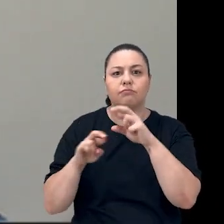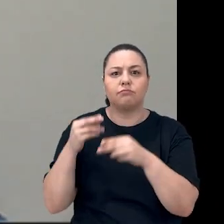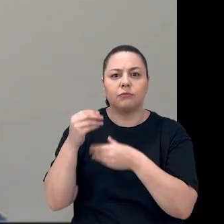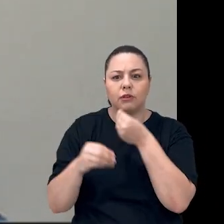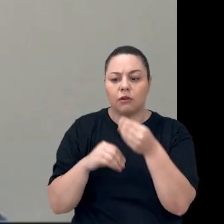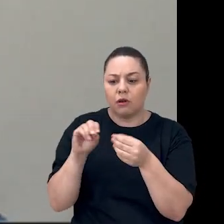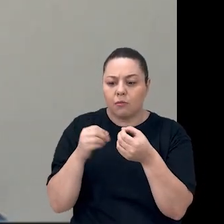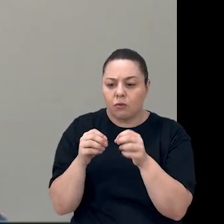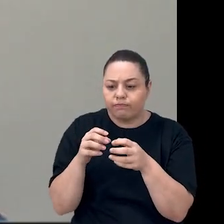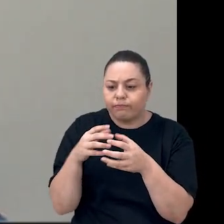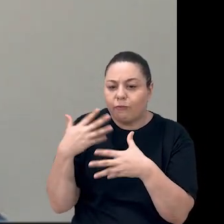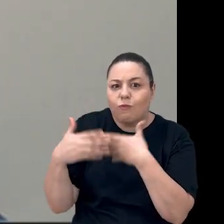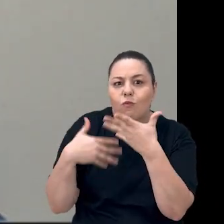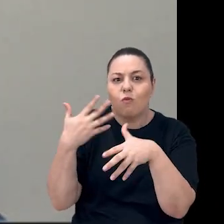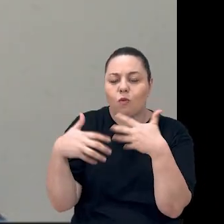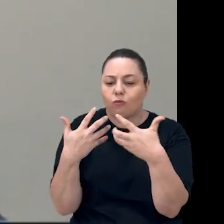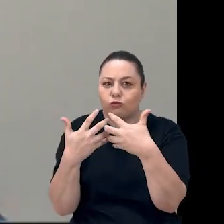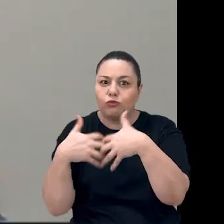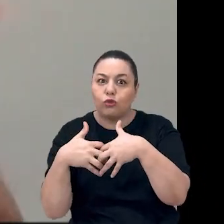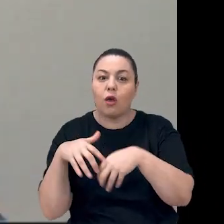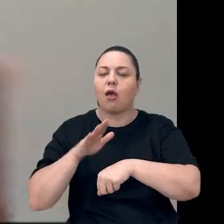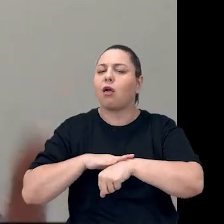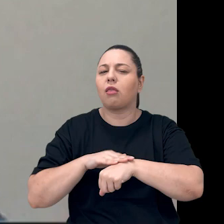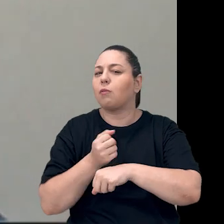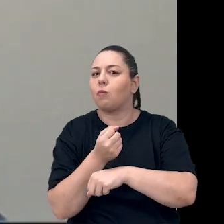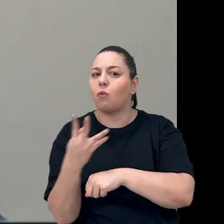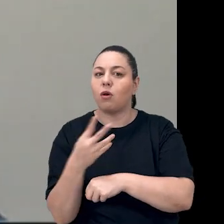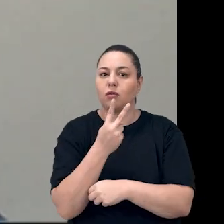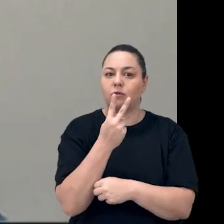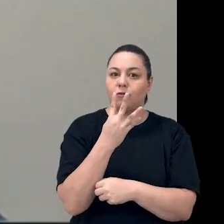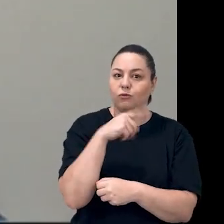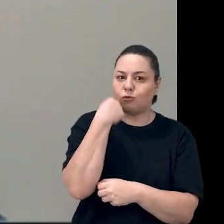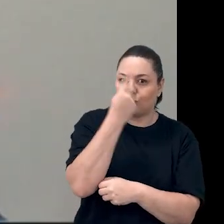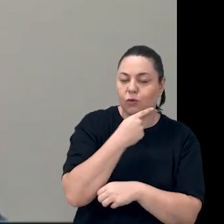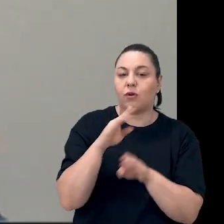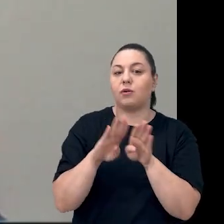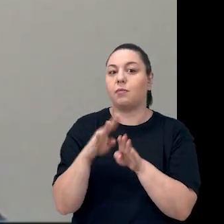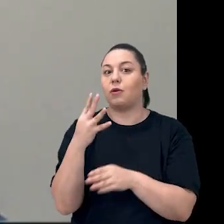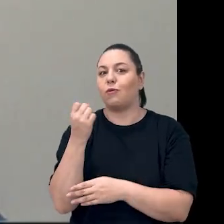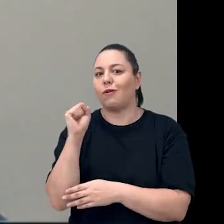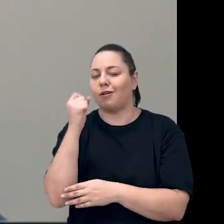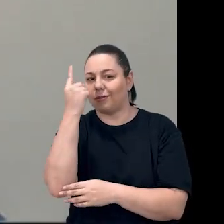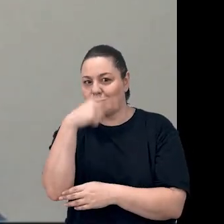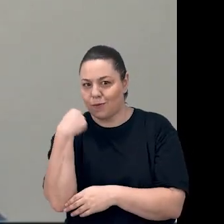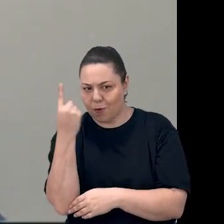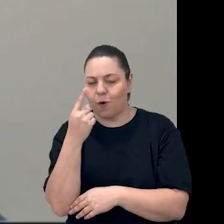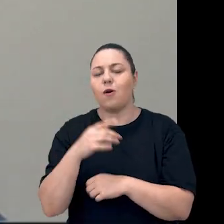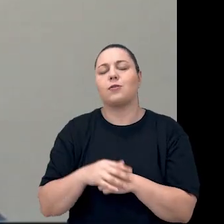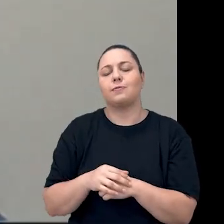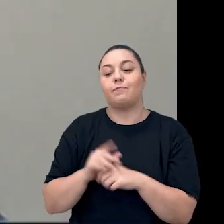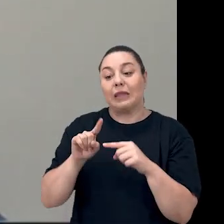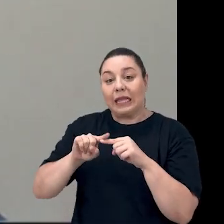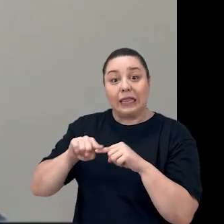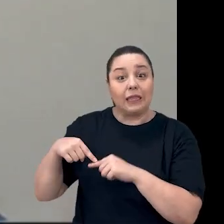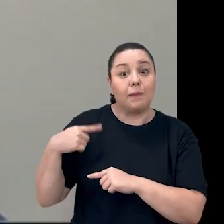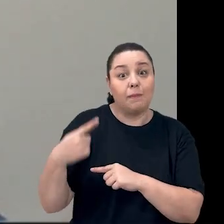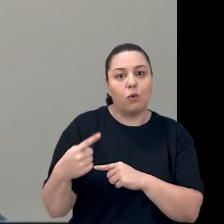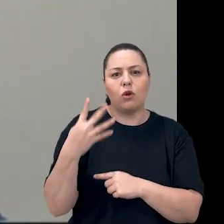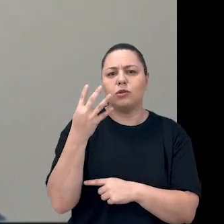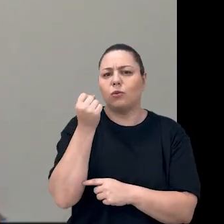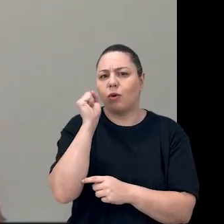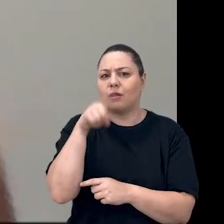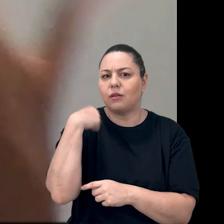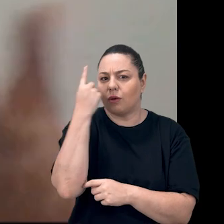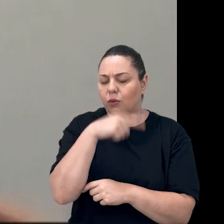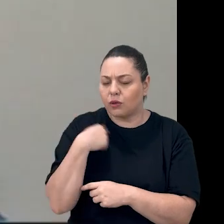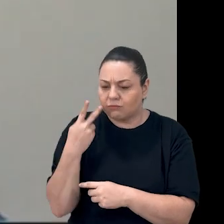o desenvolvimento e até a atuação natatória dessas larvas durante 24 e 48 horas. Né? Então,